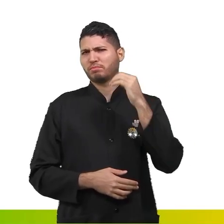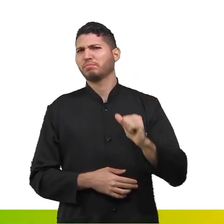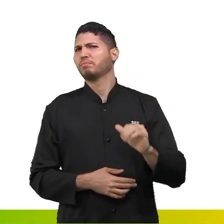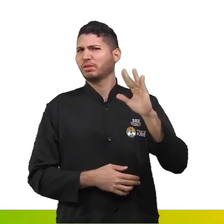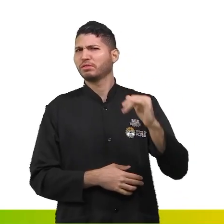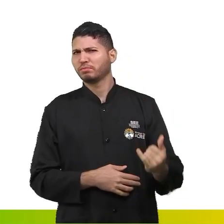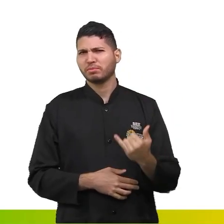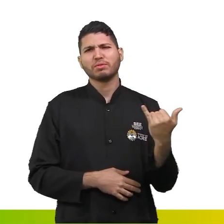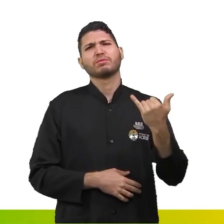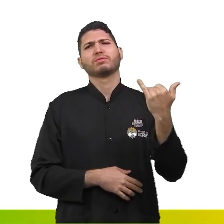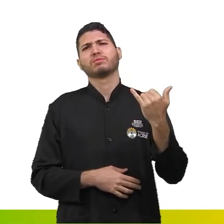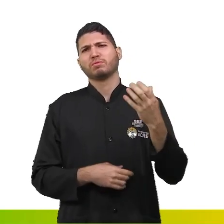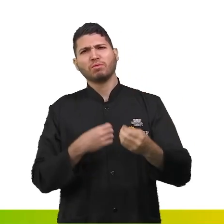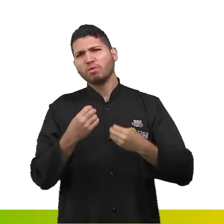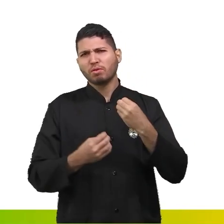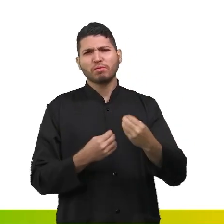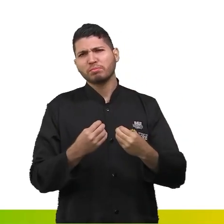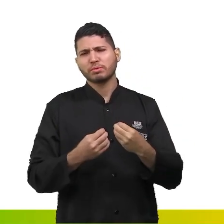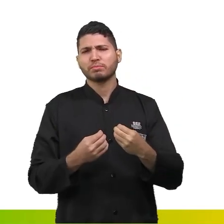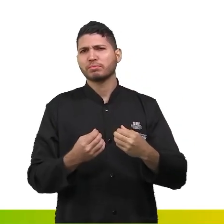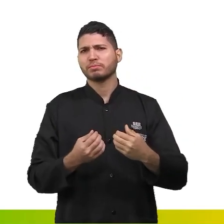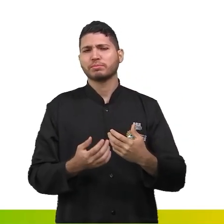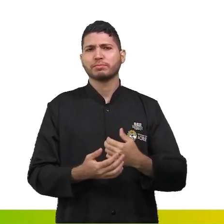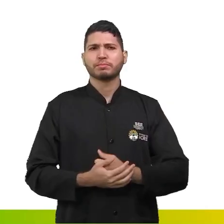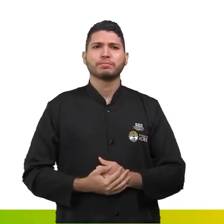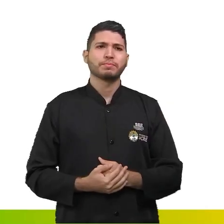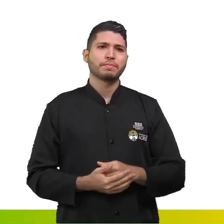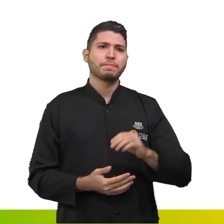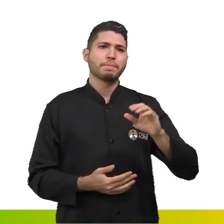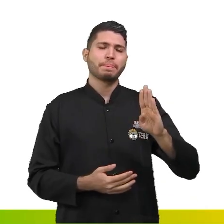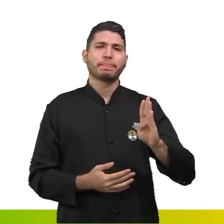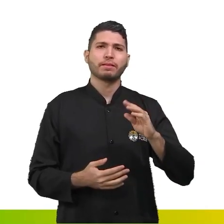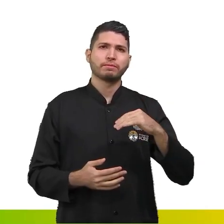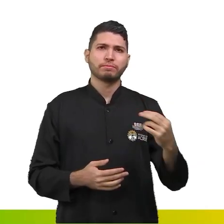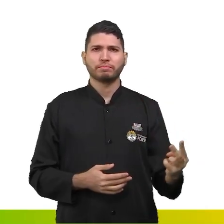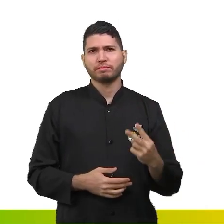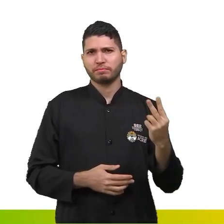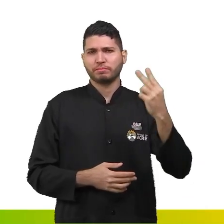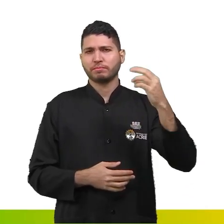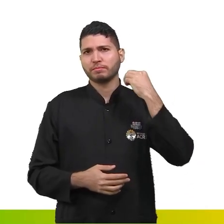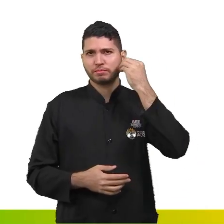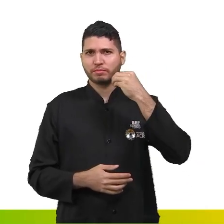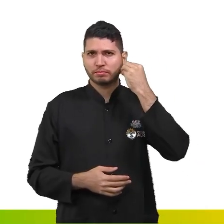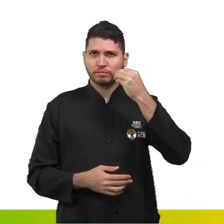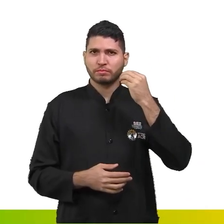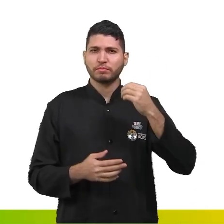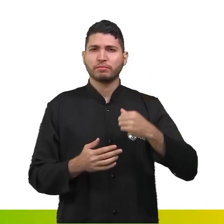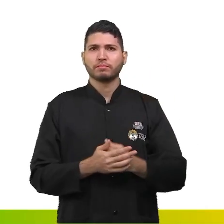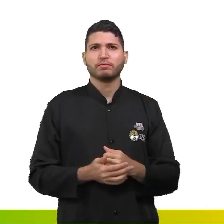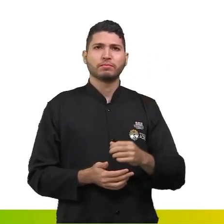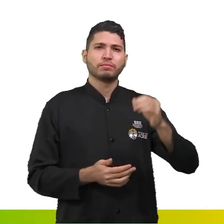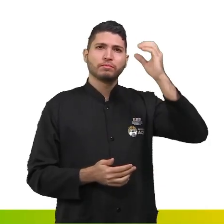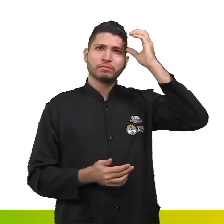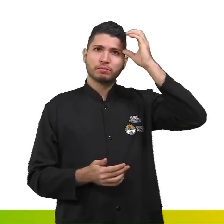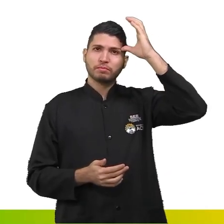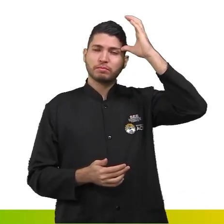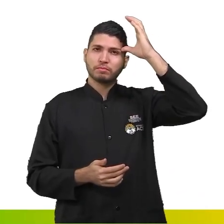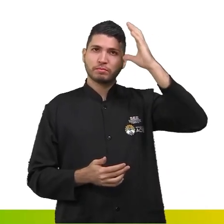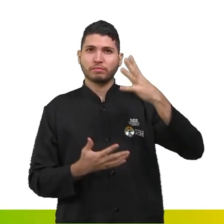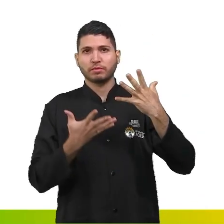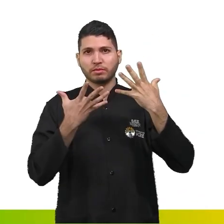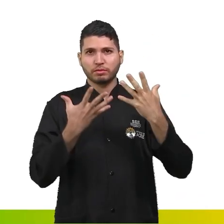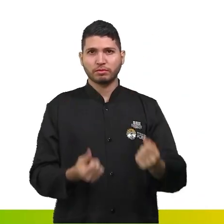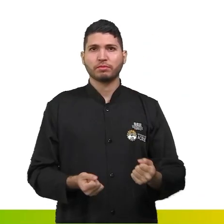importante. Como é que funciona? Letra B. A valorização da experiência como forma de conhecimento válido.